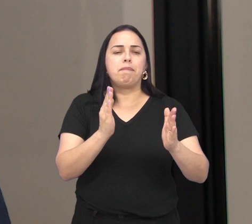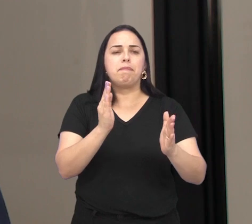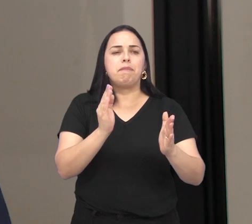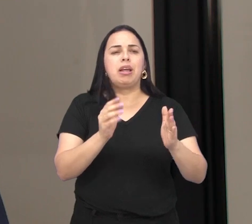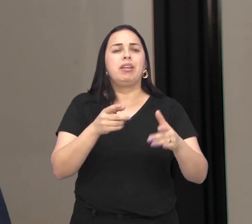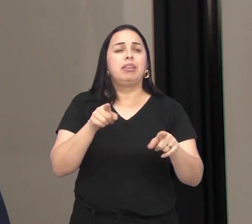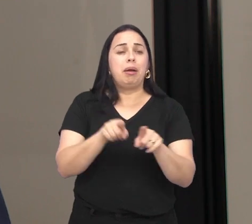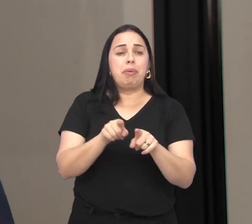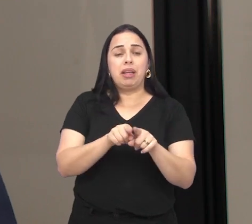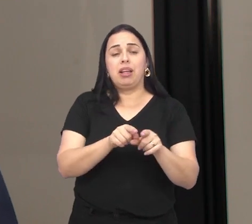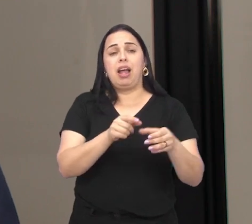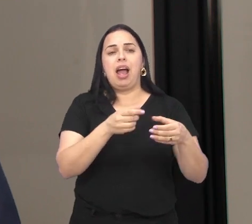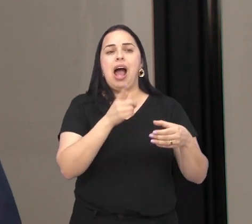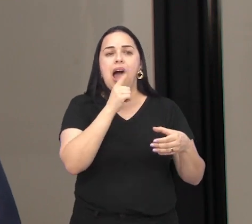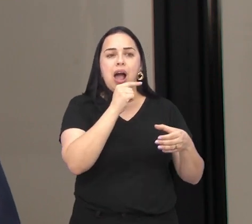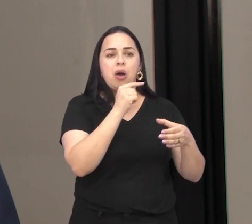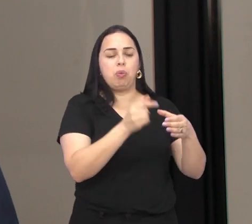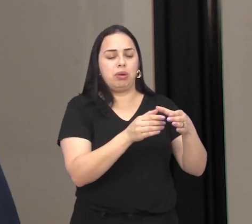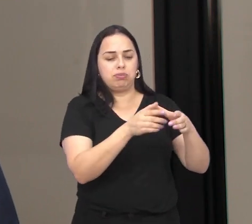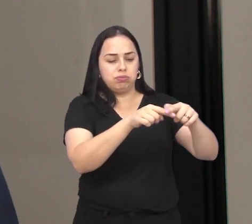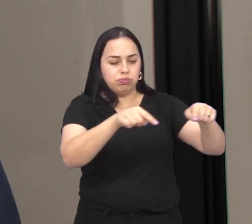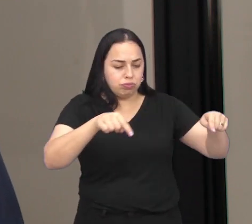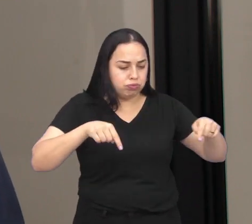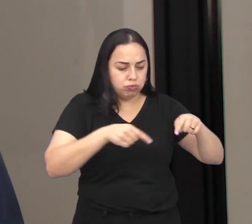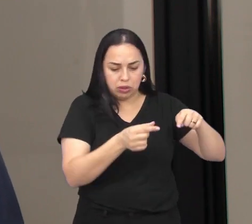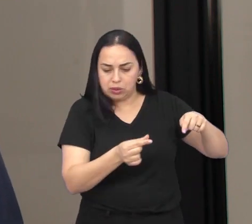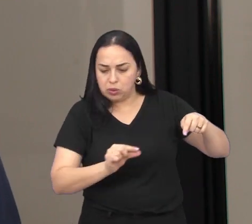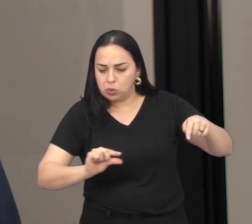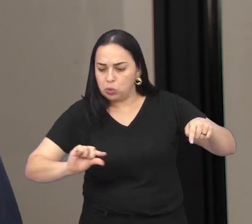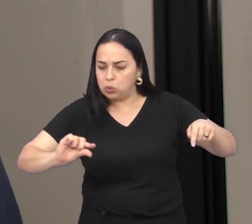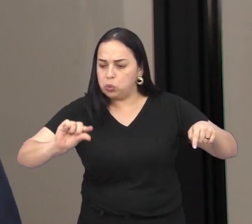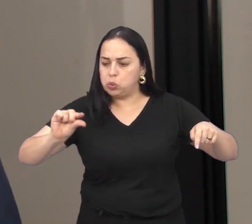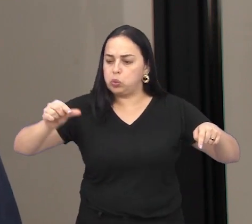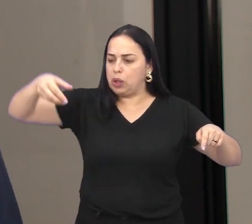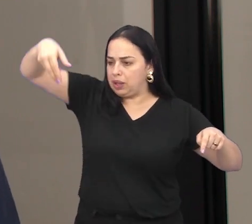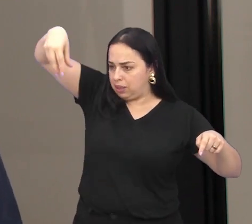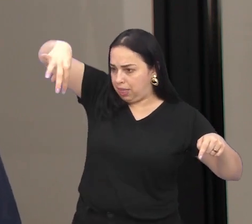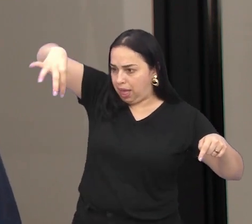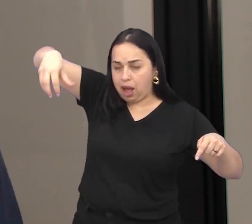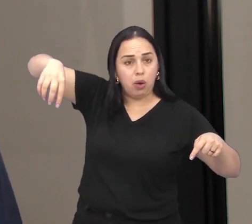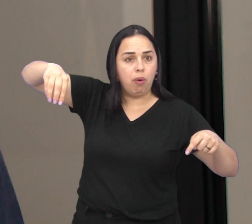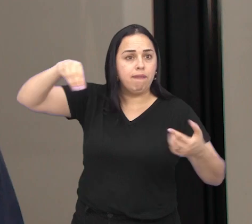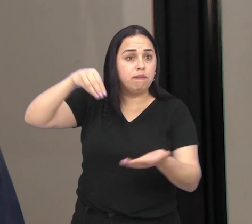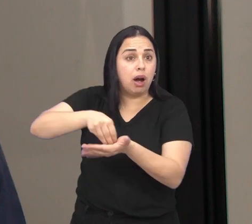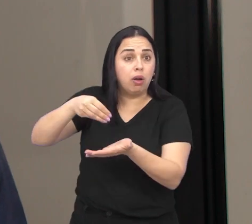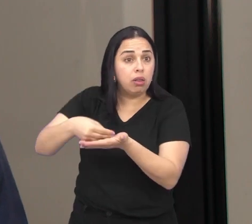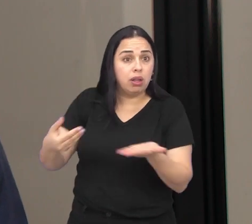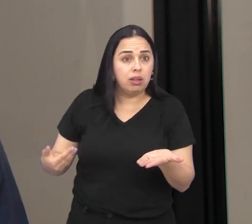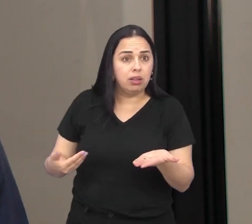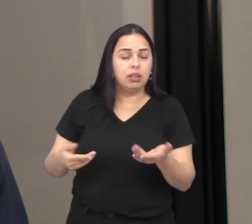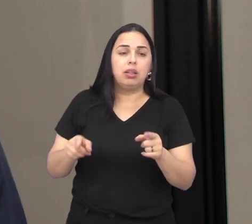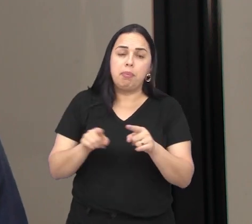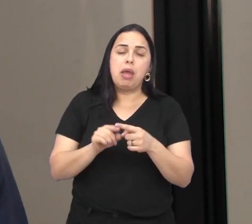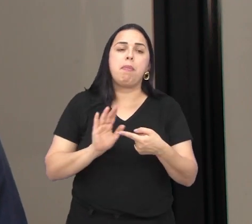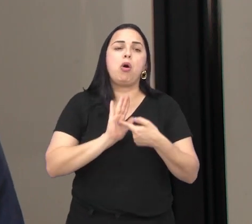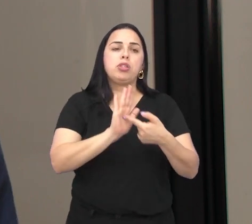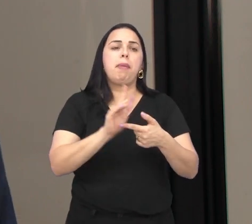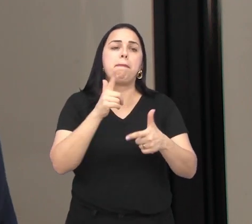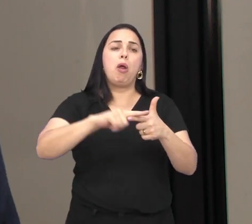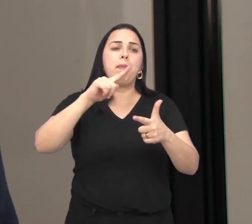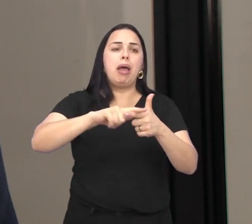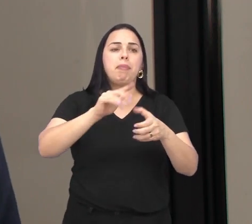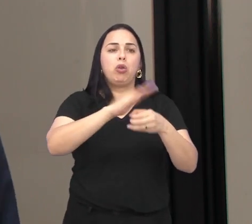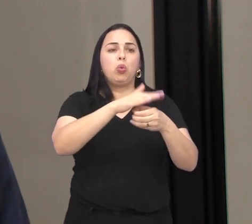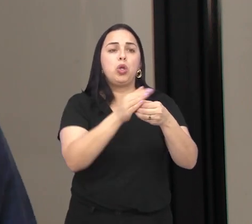munícipe da água na torneira do munícipe, né? E apontei também alguns problemas com relação ao esgoto.